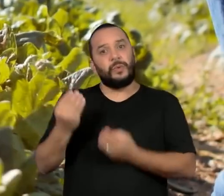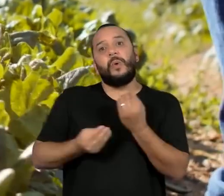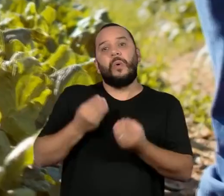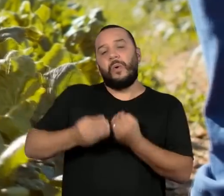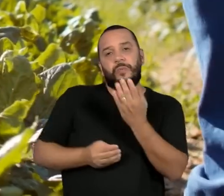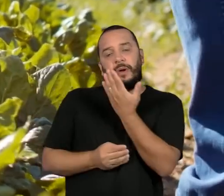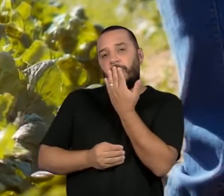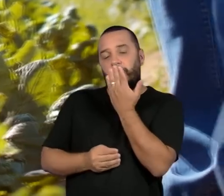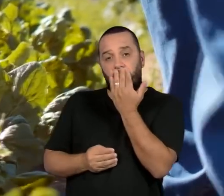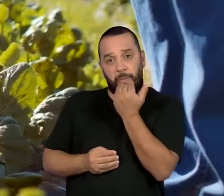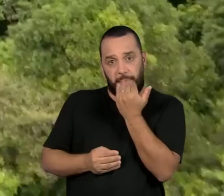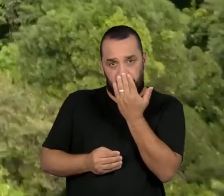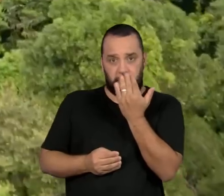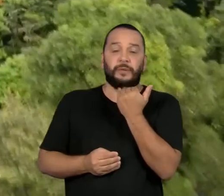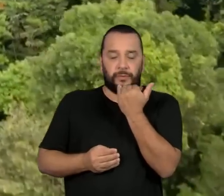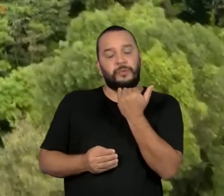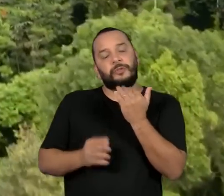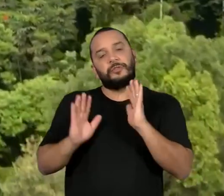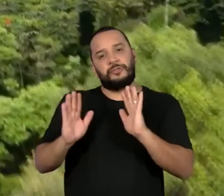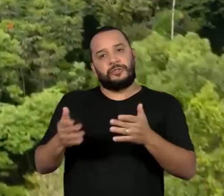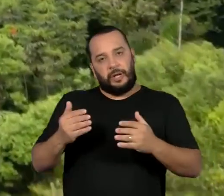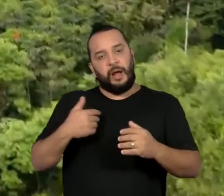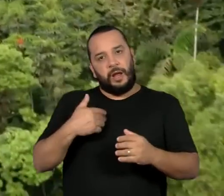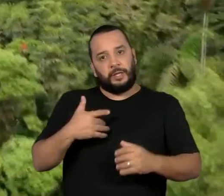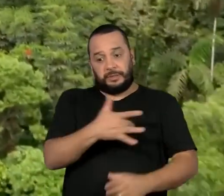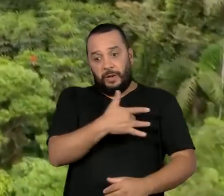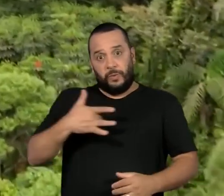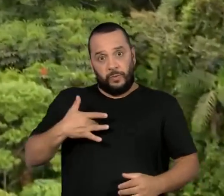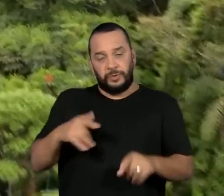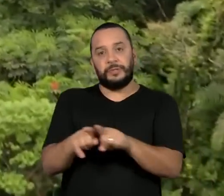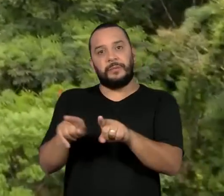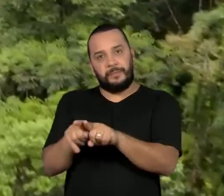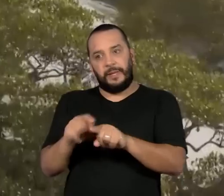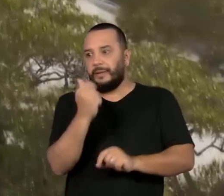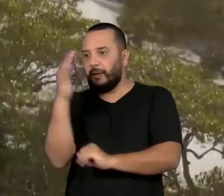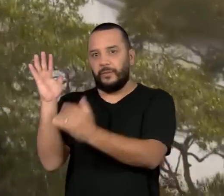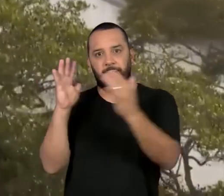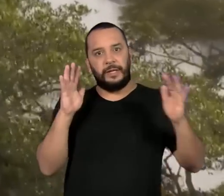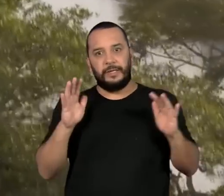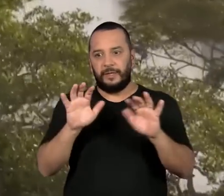consumimos afeta a nossa saúde e o equilíbrio da natureza.